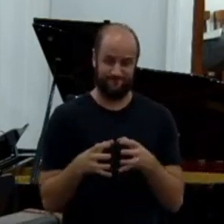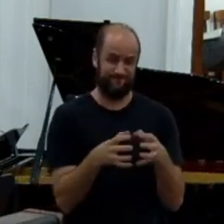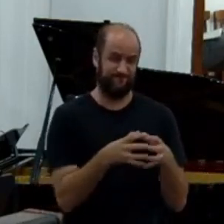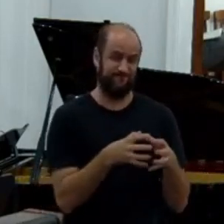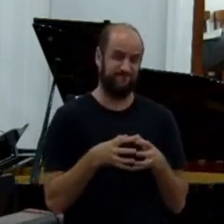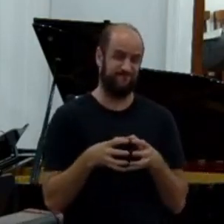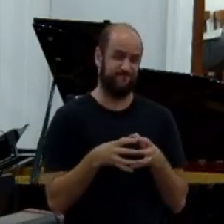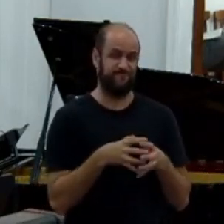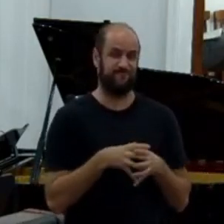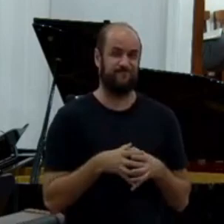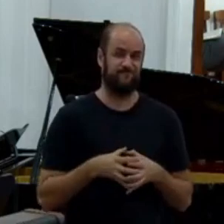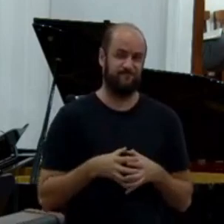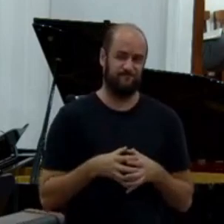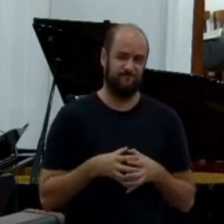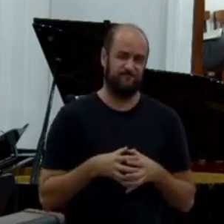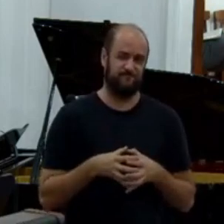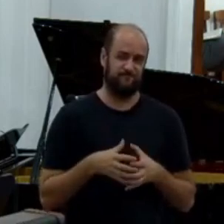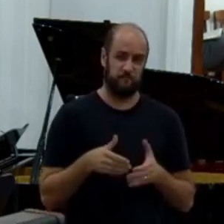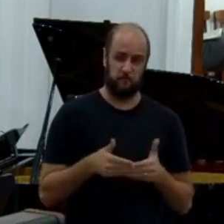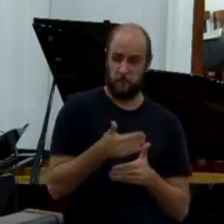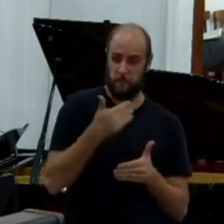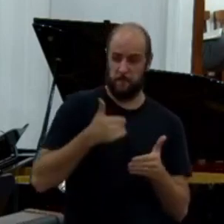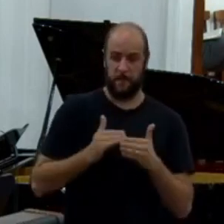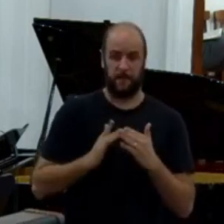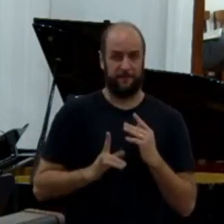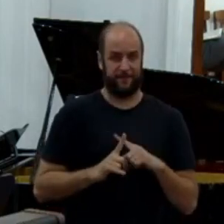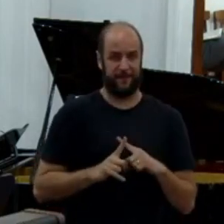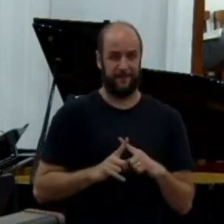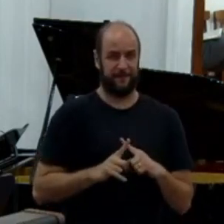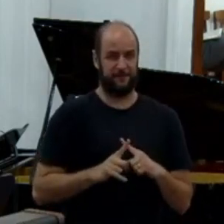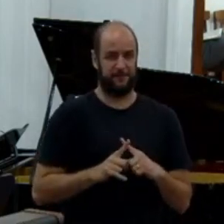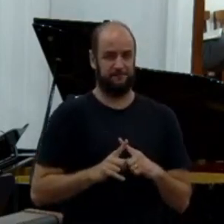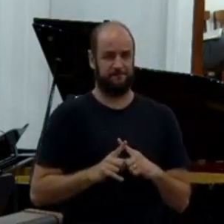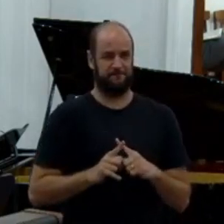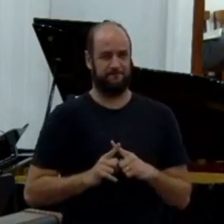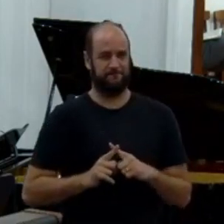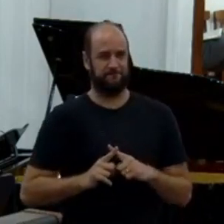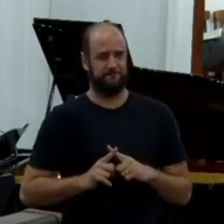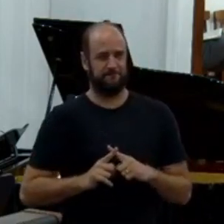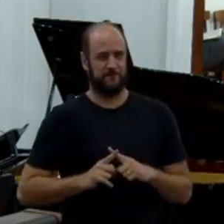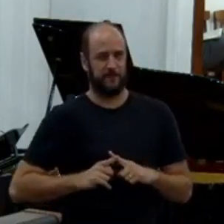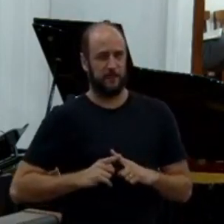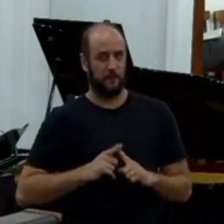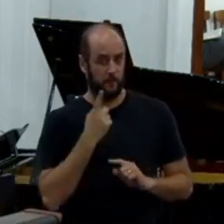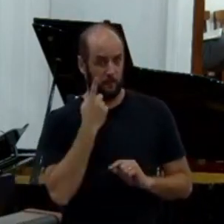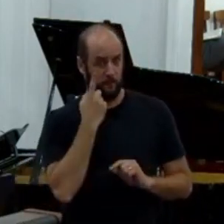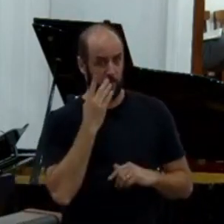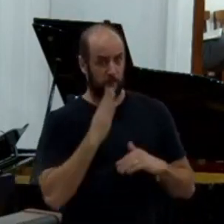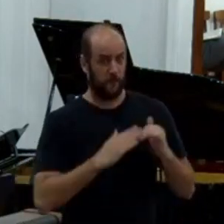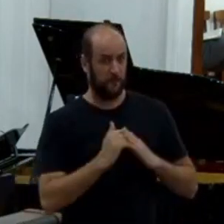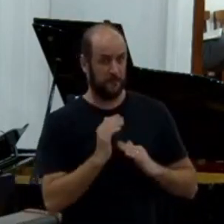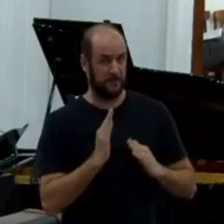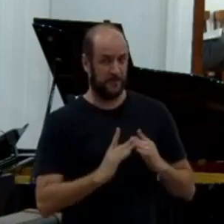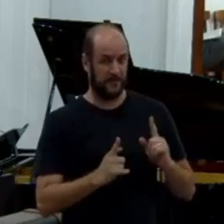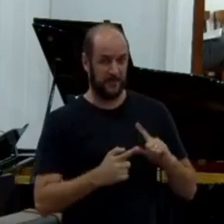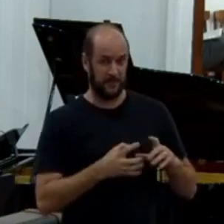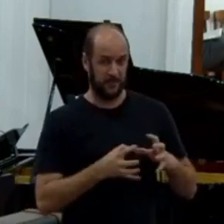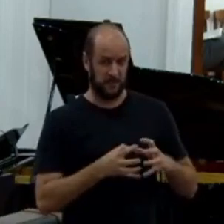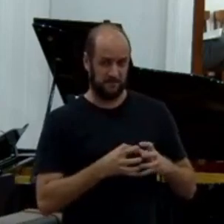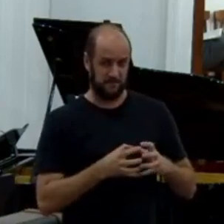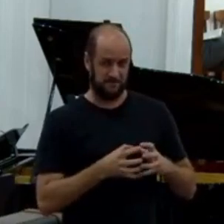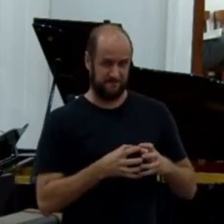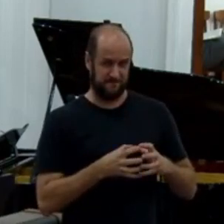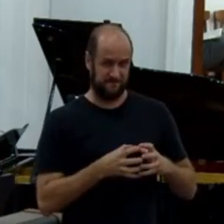Grupinhos nos bastidores da igreja faziam com que ela estivesse rachada pelo lado de